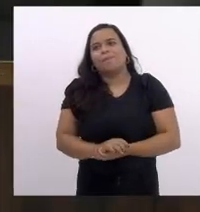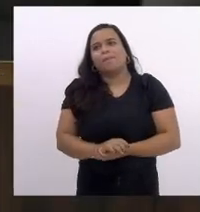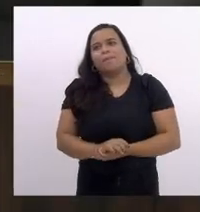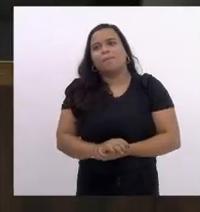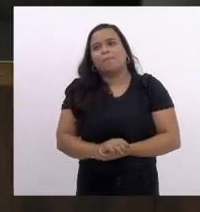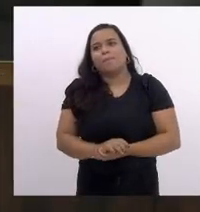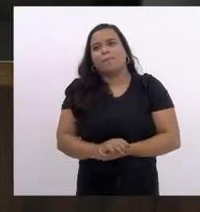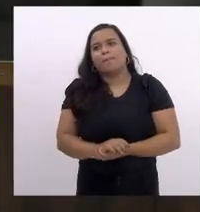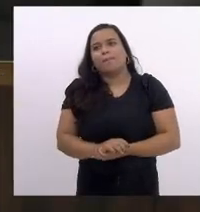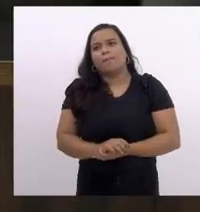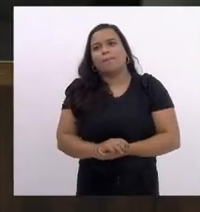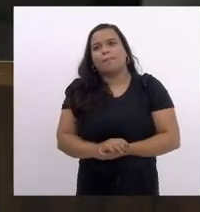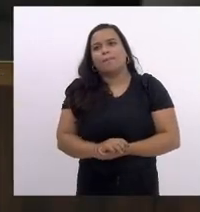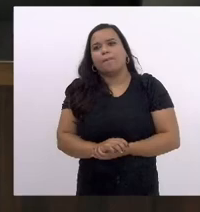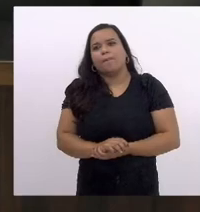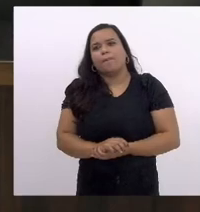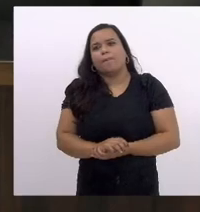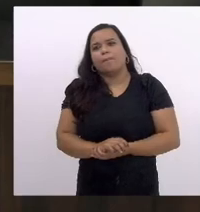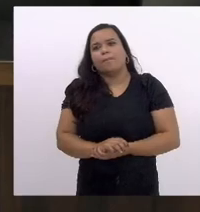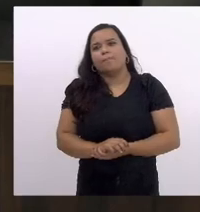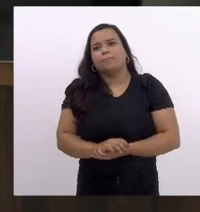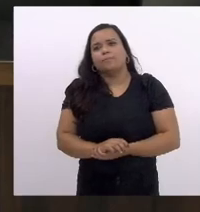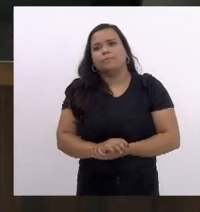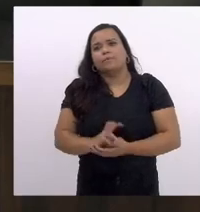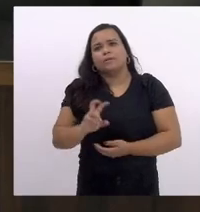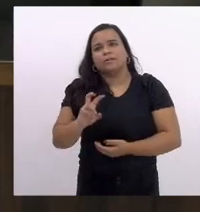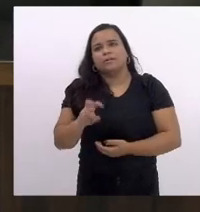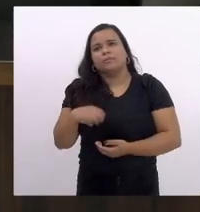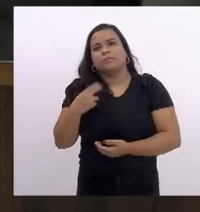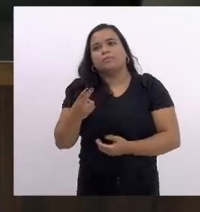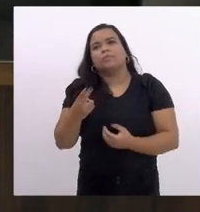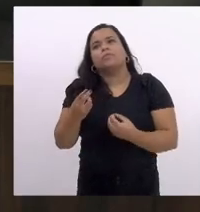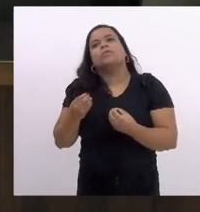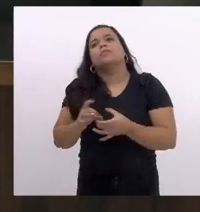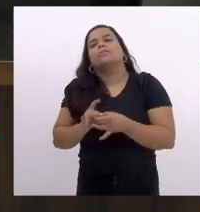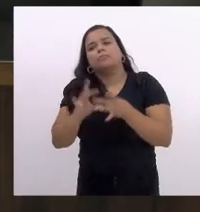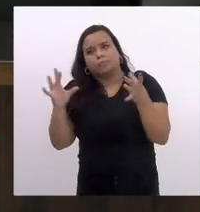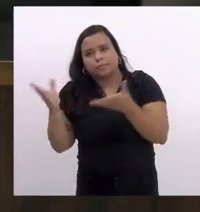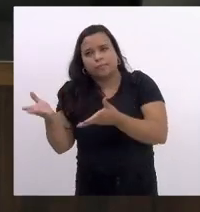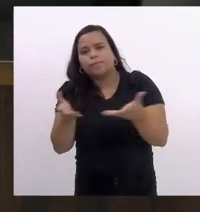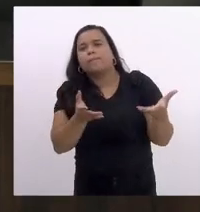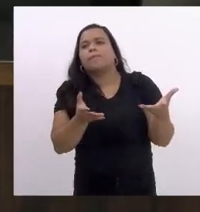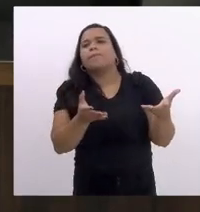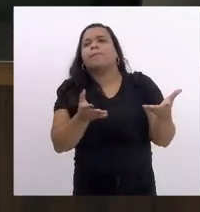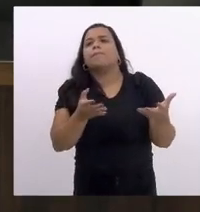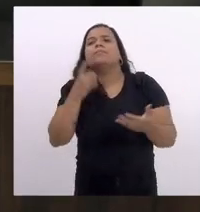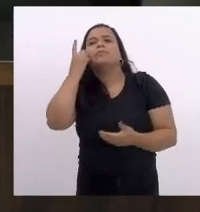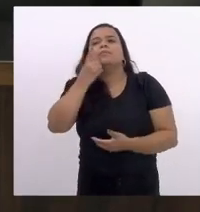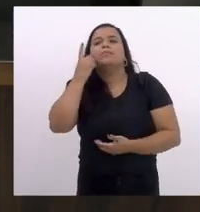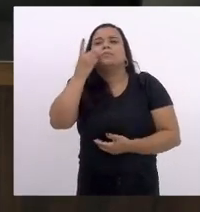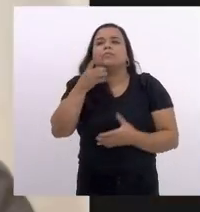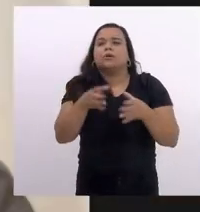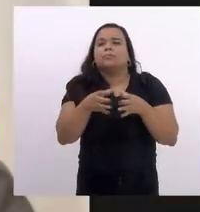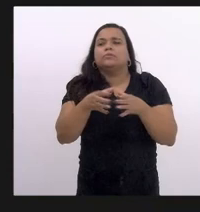Vou deferir o pedido de Vossa Excelência por pensamento. Para me parecer pela Comissão de Defesa Civil, deputado Rosenberg